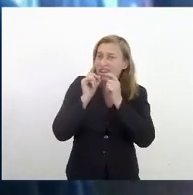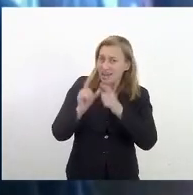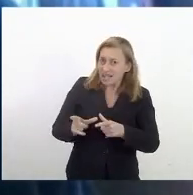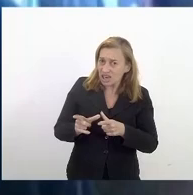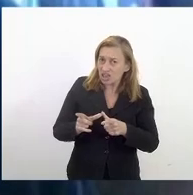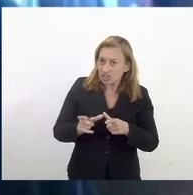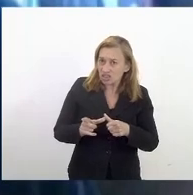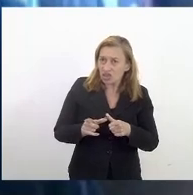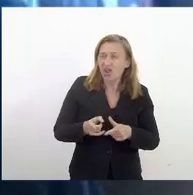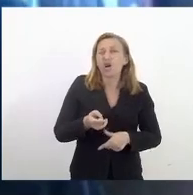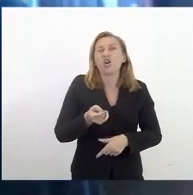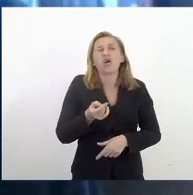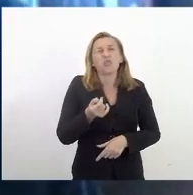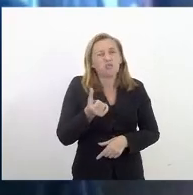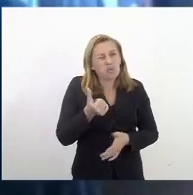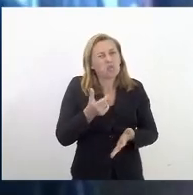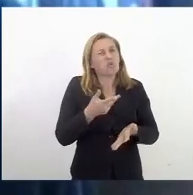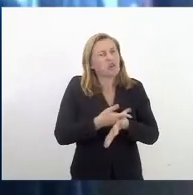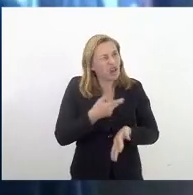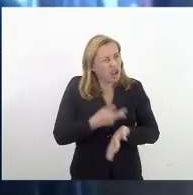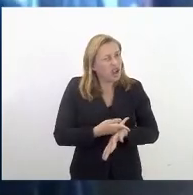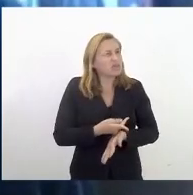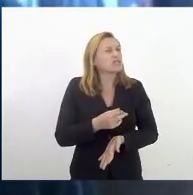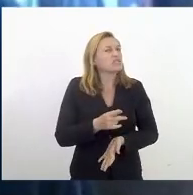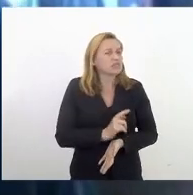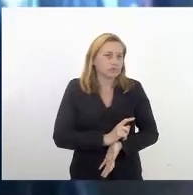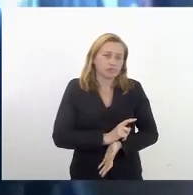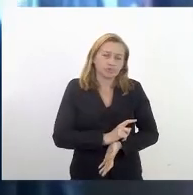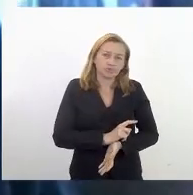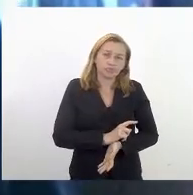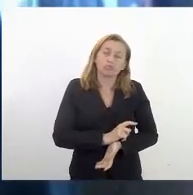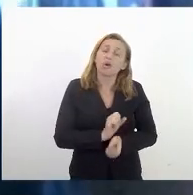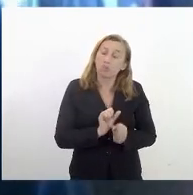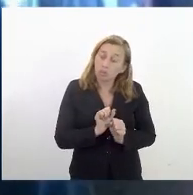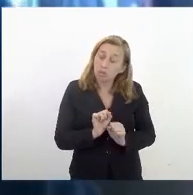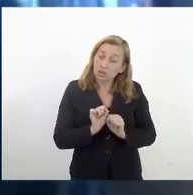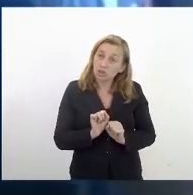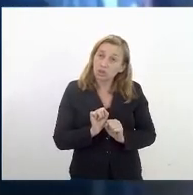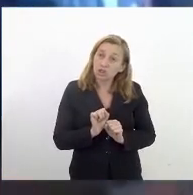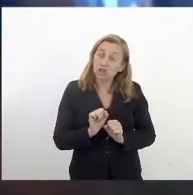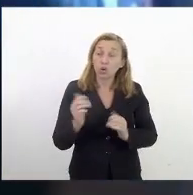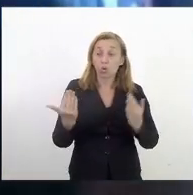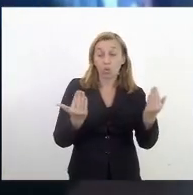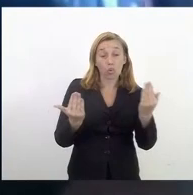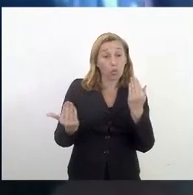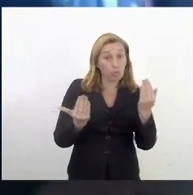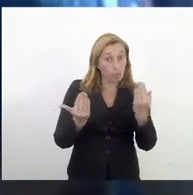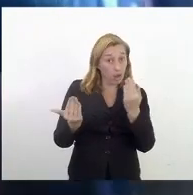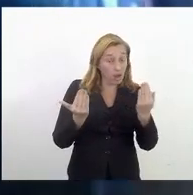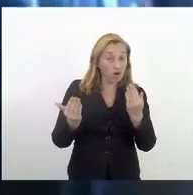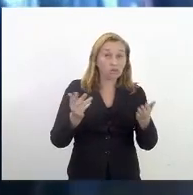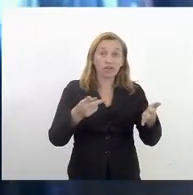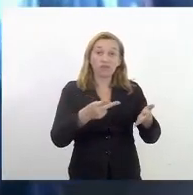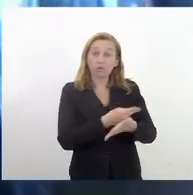e ela foi um pouco destrutiva ela ao invés é de comparar o que tava acontecendo o que foi